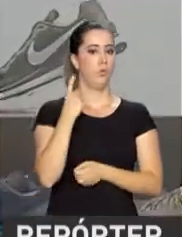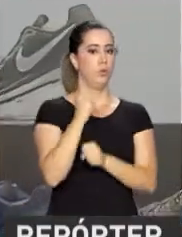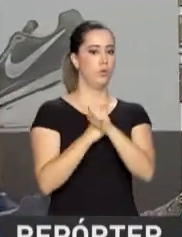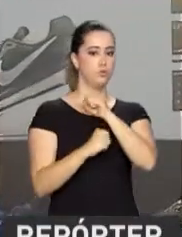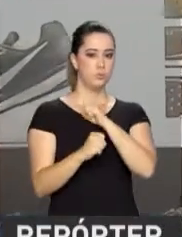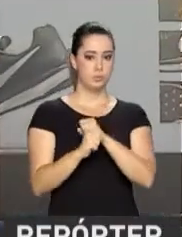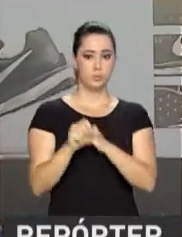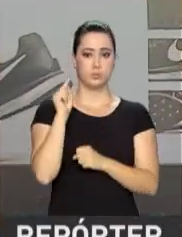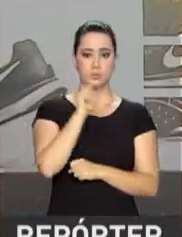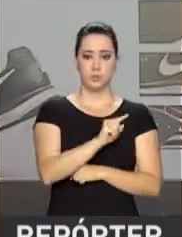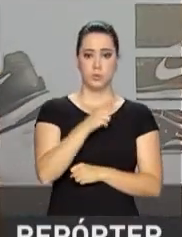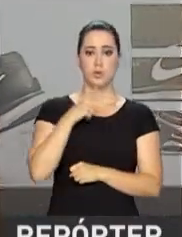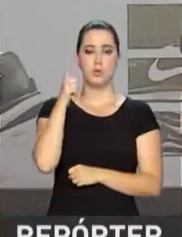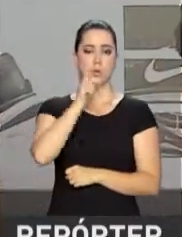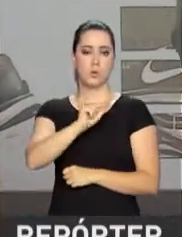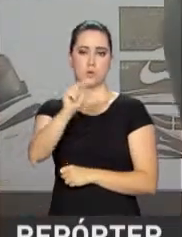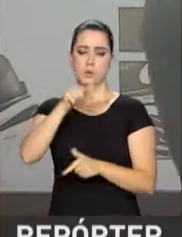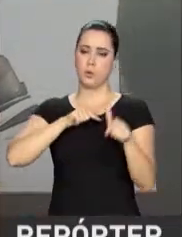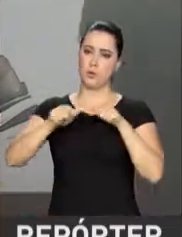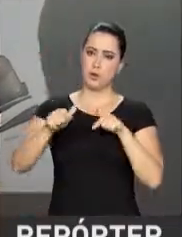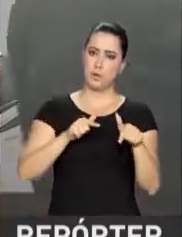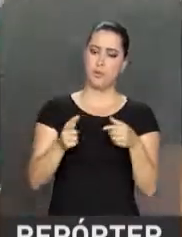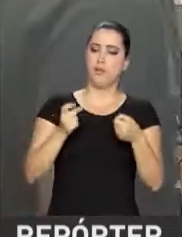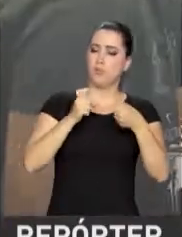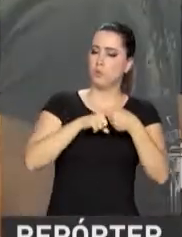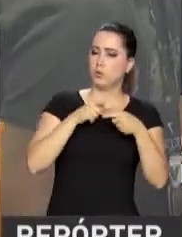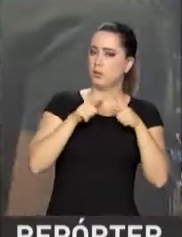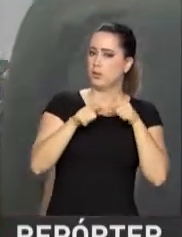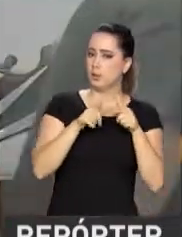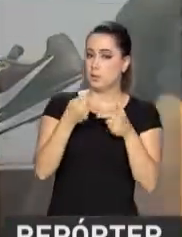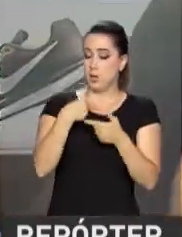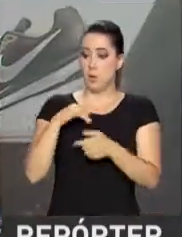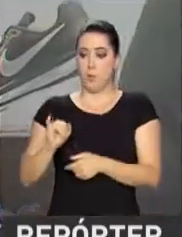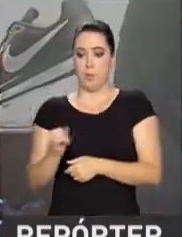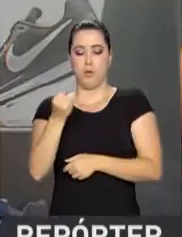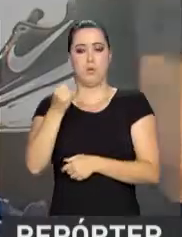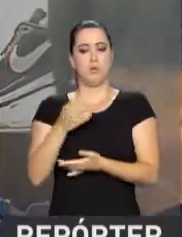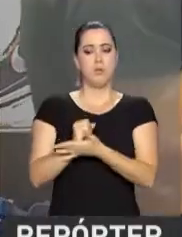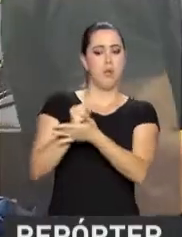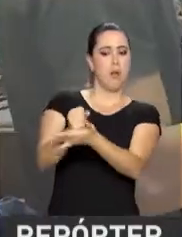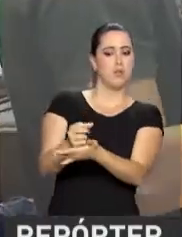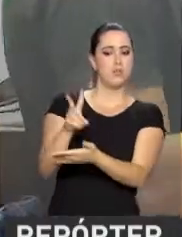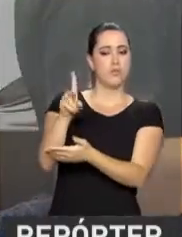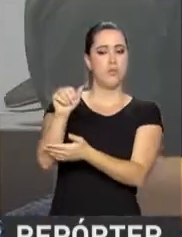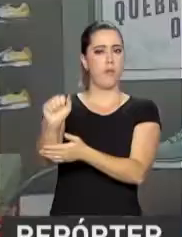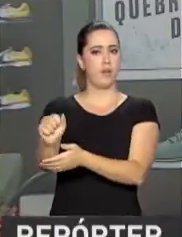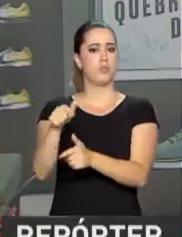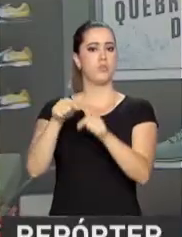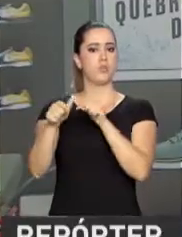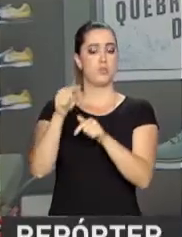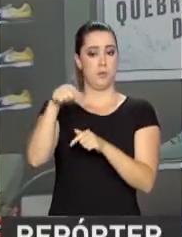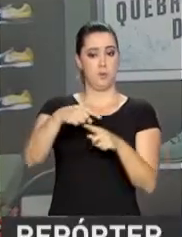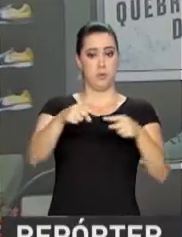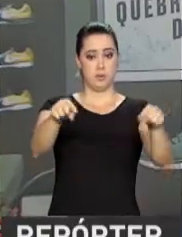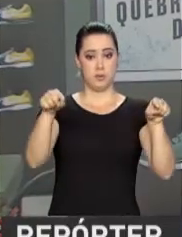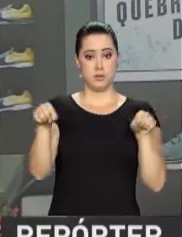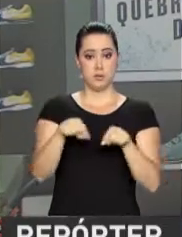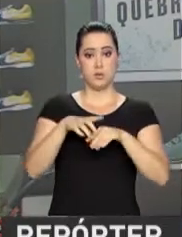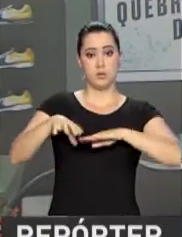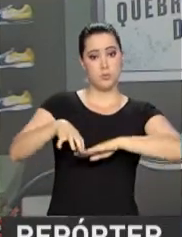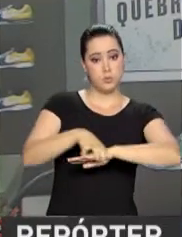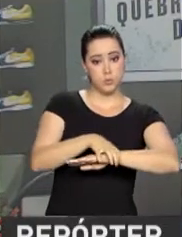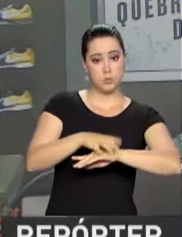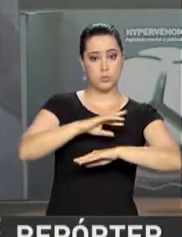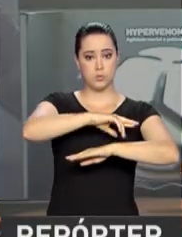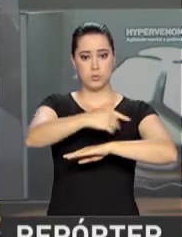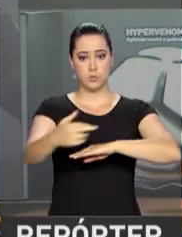anderson ganhou uma chance de voltar a trabalhar aproveitou a oferta de empregos temporários nesta loja de tênis e